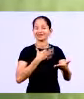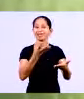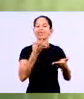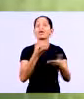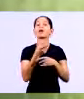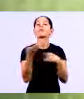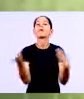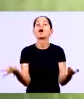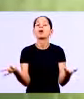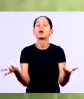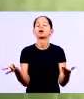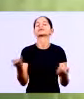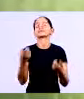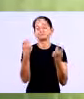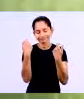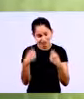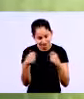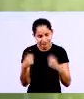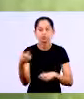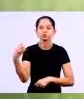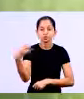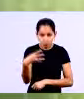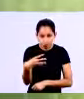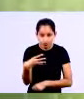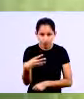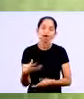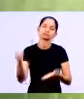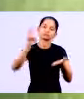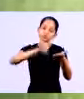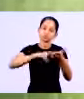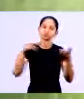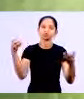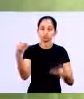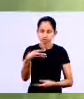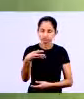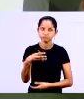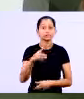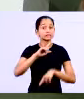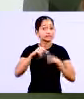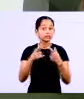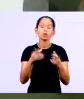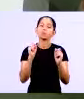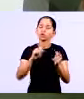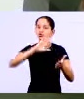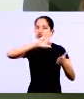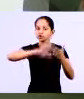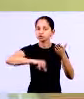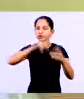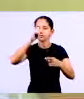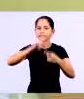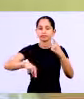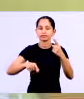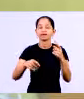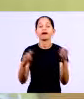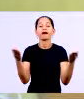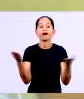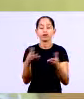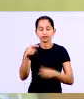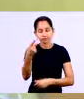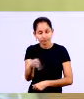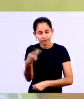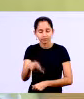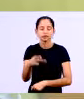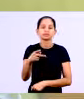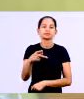estão querendo de acordo com o novo acordo ortográfico. Se não, cabe recurso. Ok? Ok. A aluna Paula daqui do